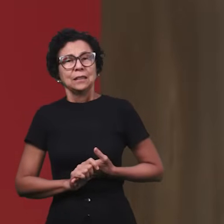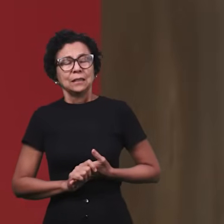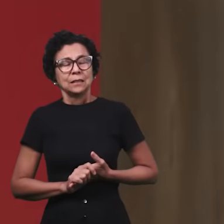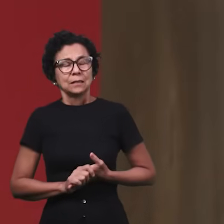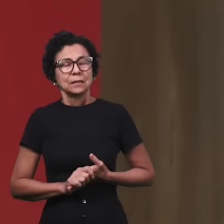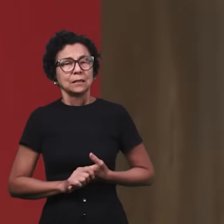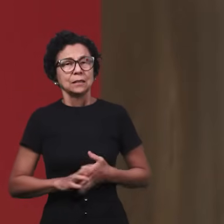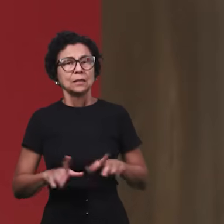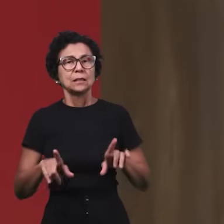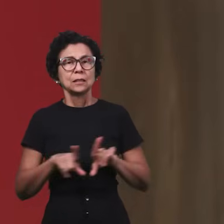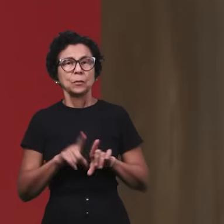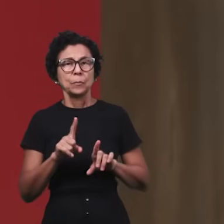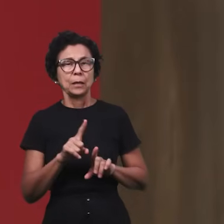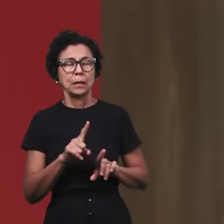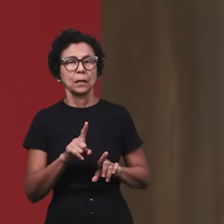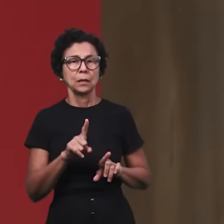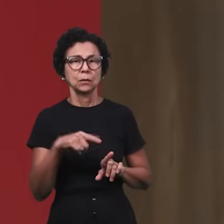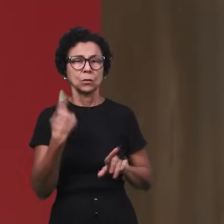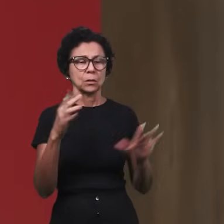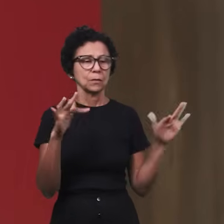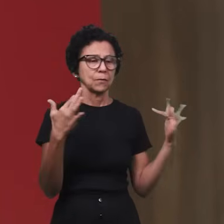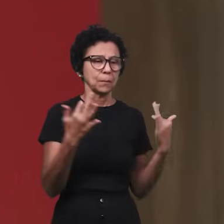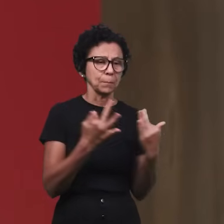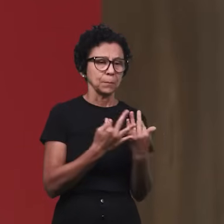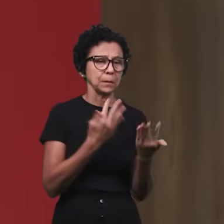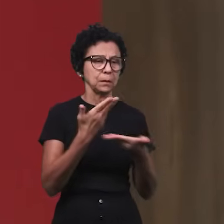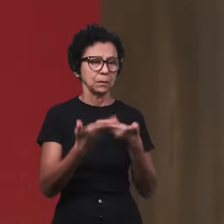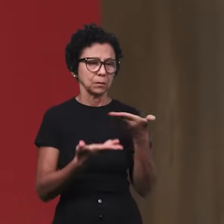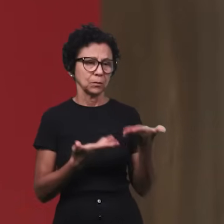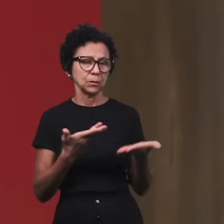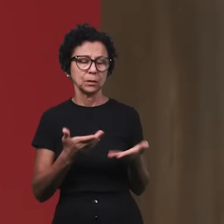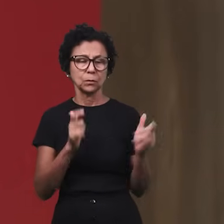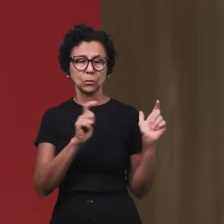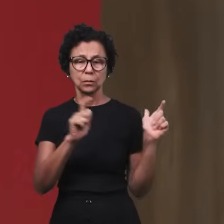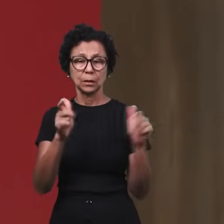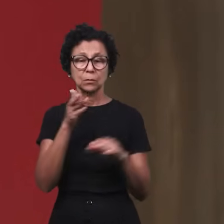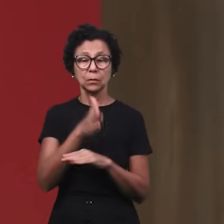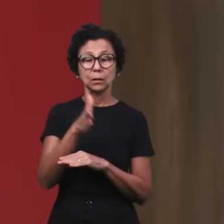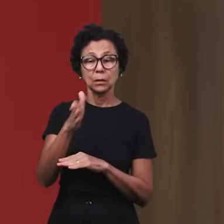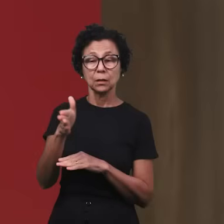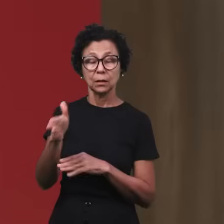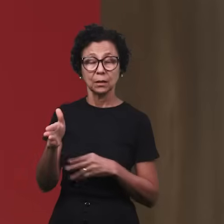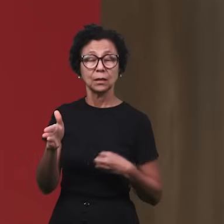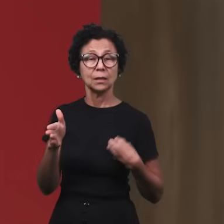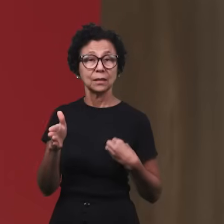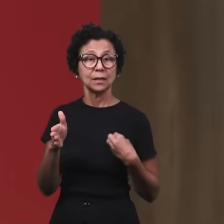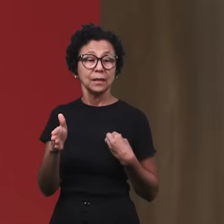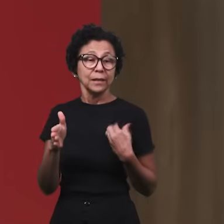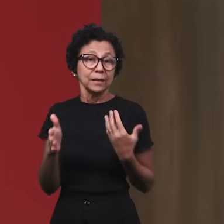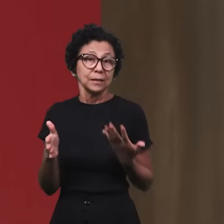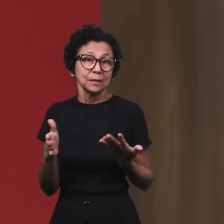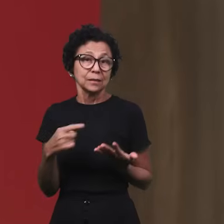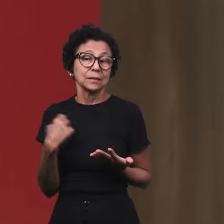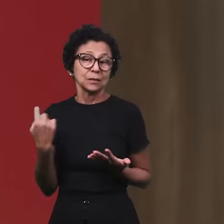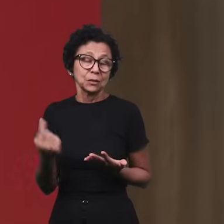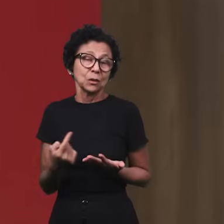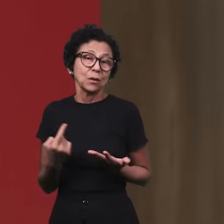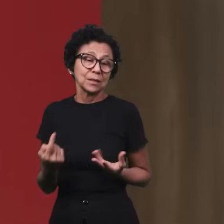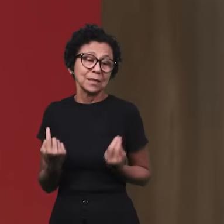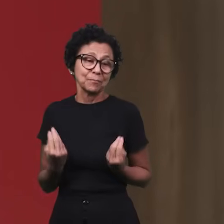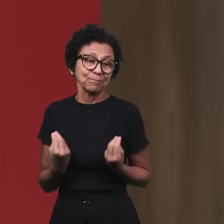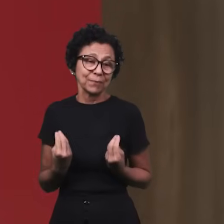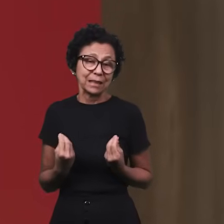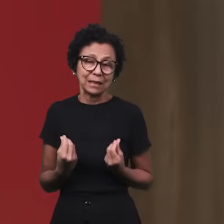Andréia falou, todos a família, onde quer que nós estejamos, que nós sejamos, né,